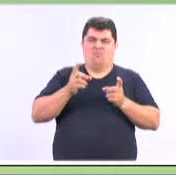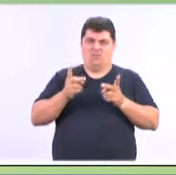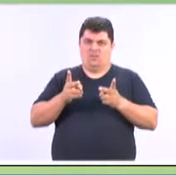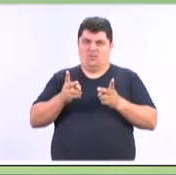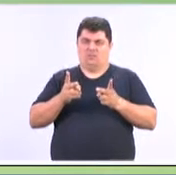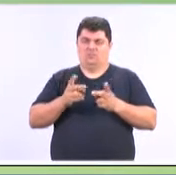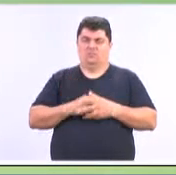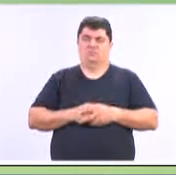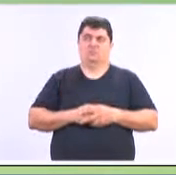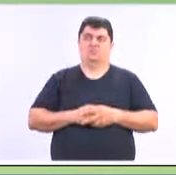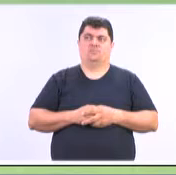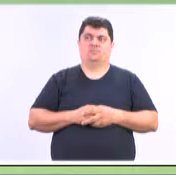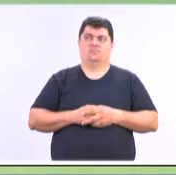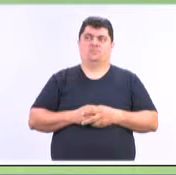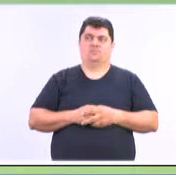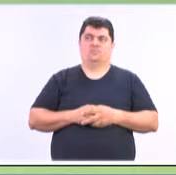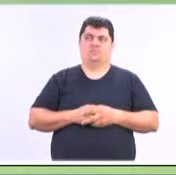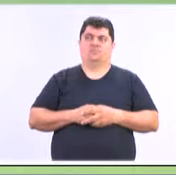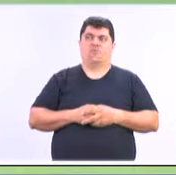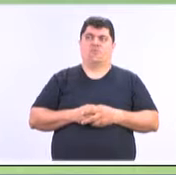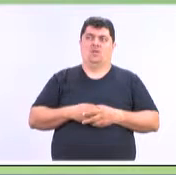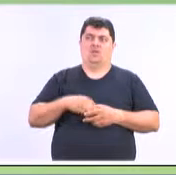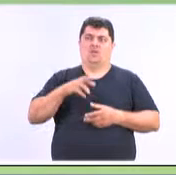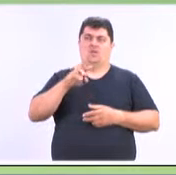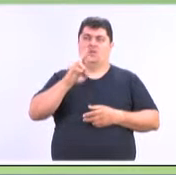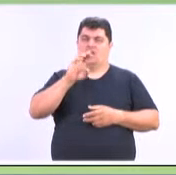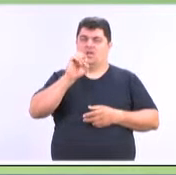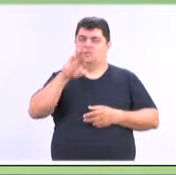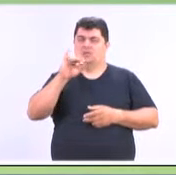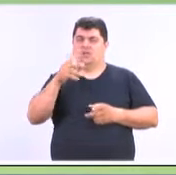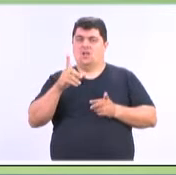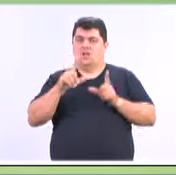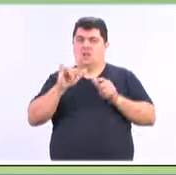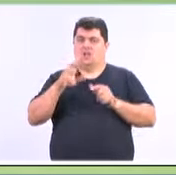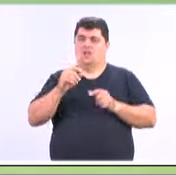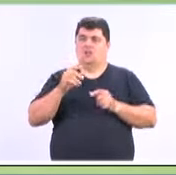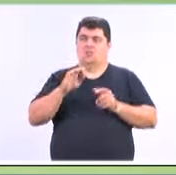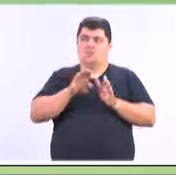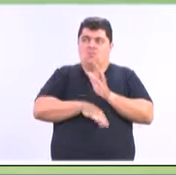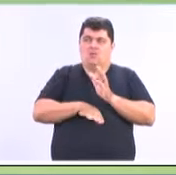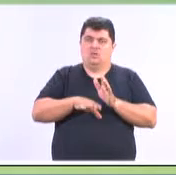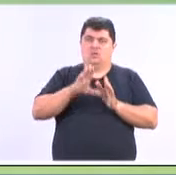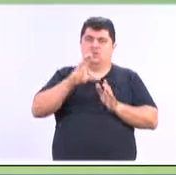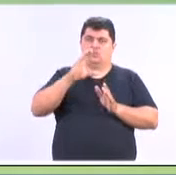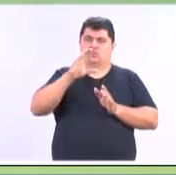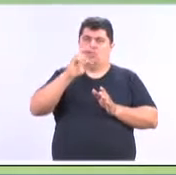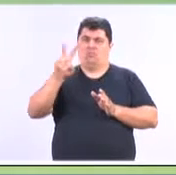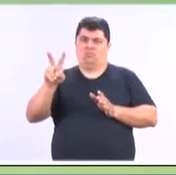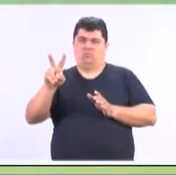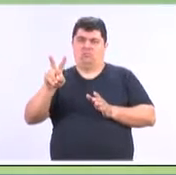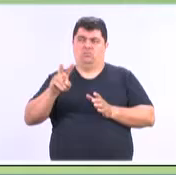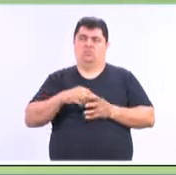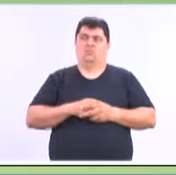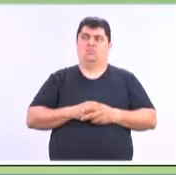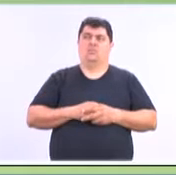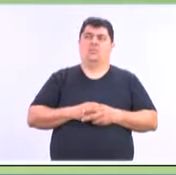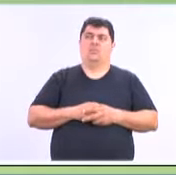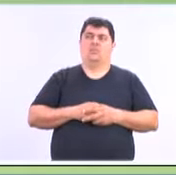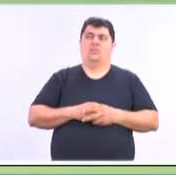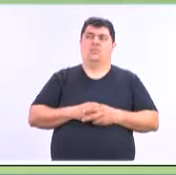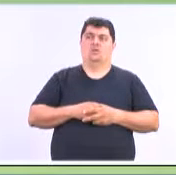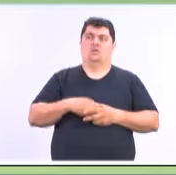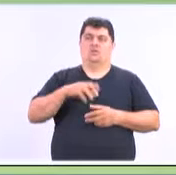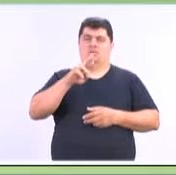vendas. Resultado bruto é receita líquida menos os custos das vendas. Resultado bruto